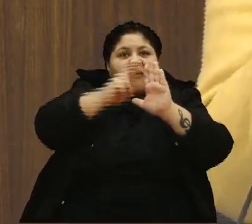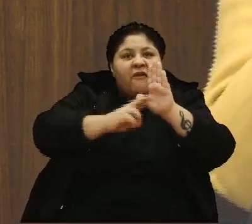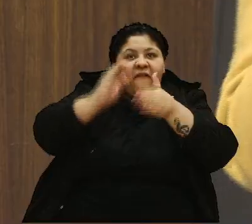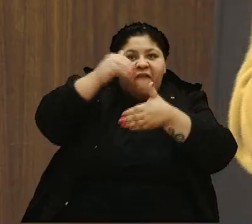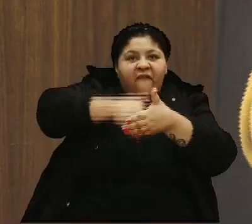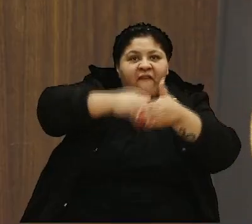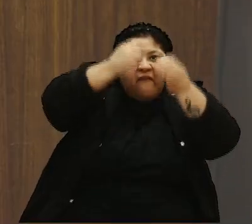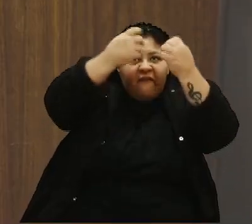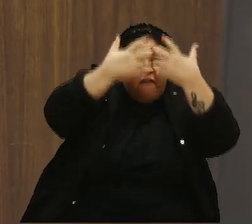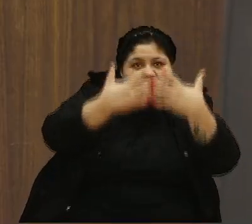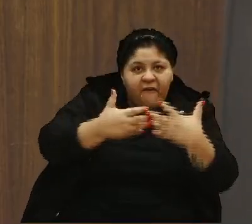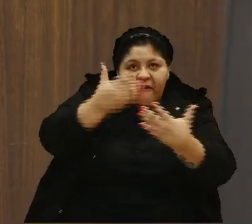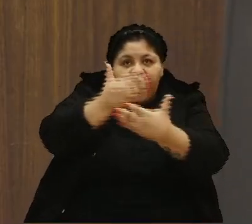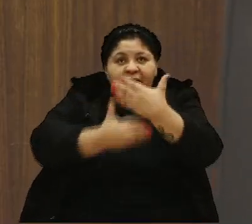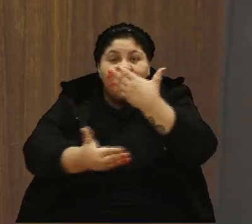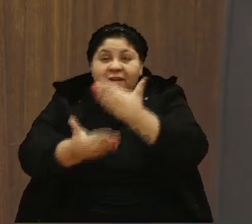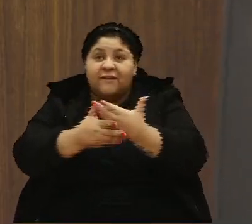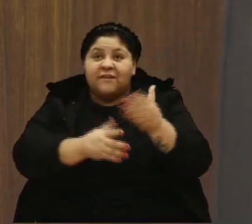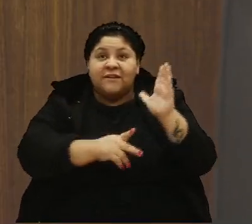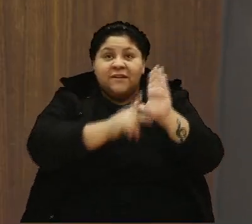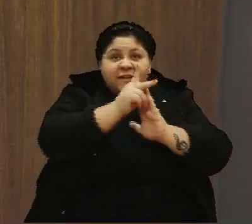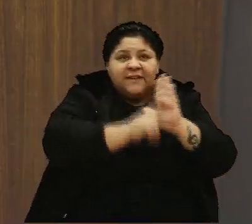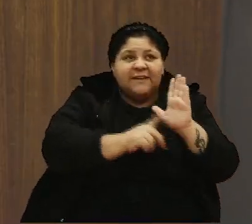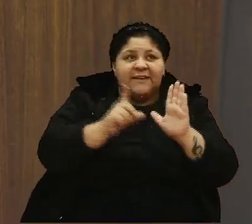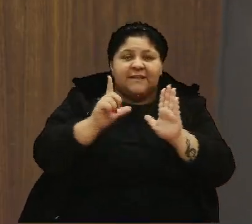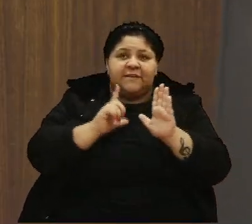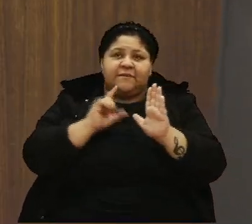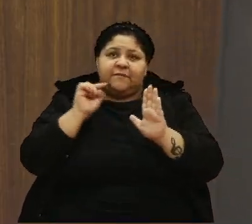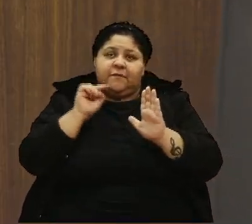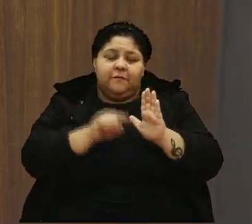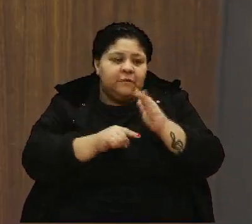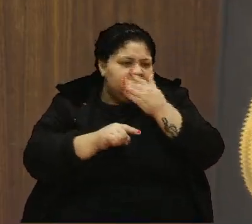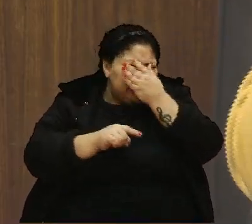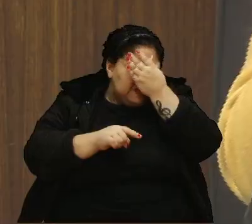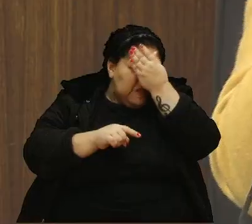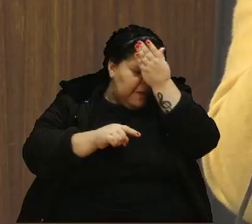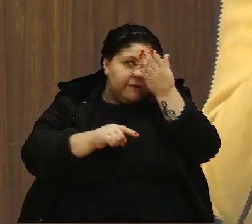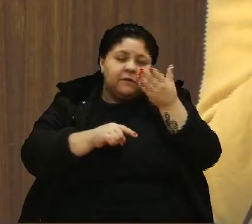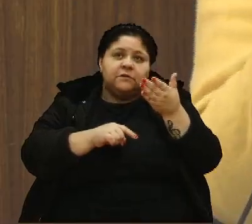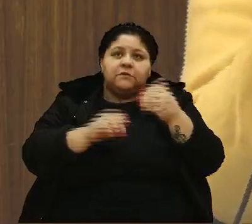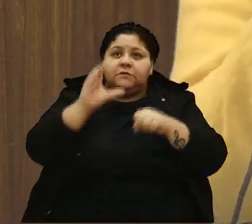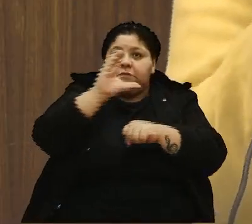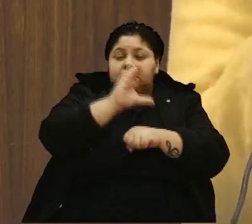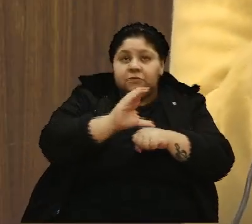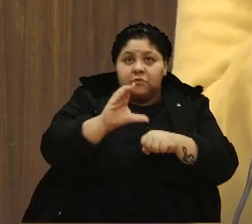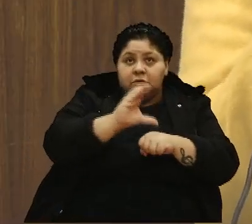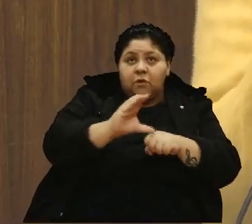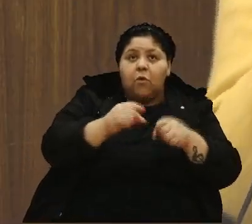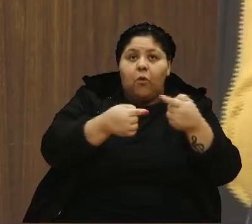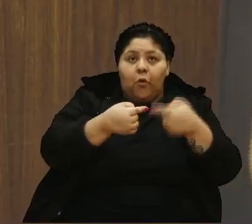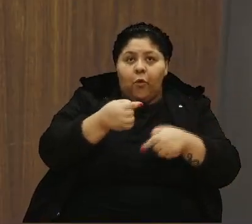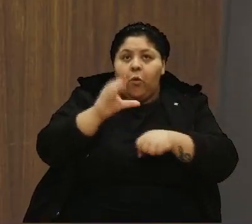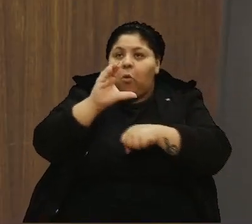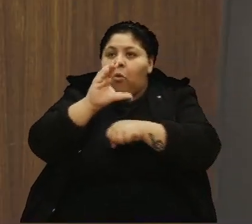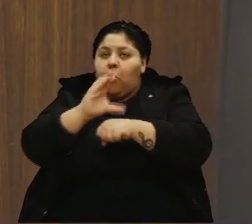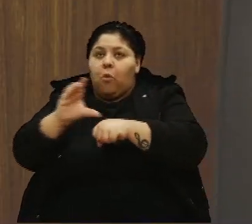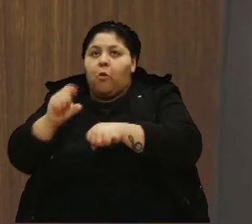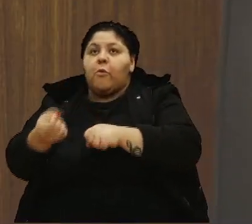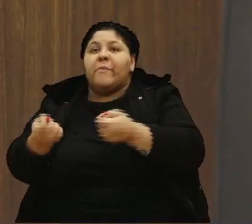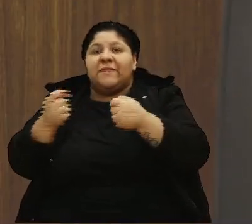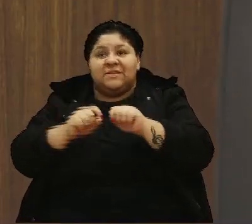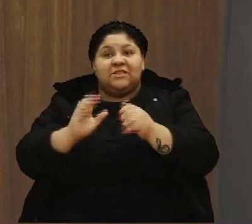diz que todos os projetos, tenham eles parecer de constitucionalidade ou não, devam vir